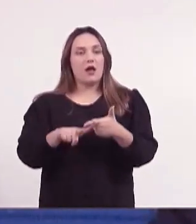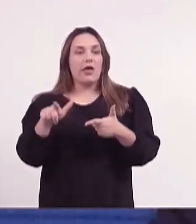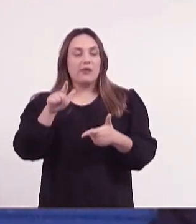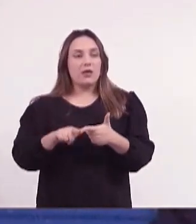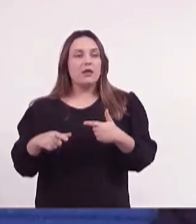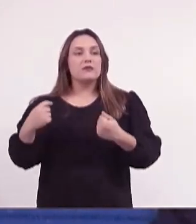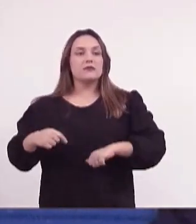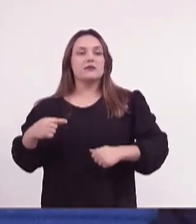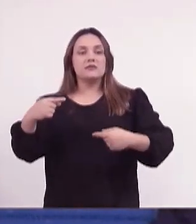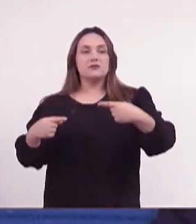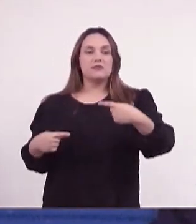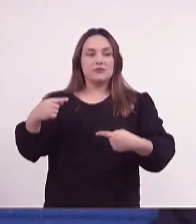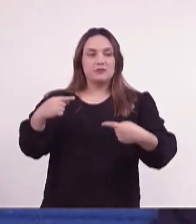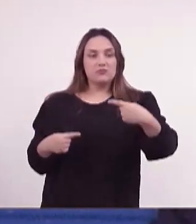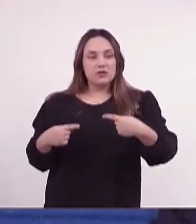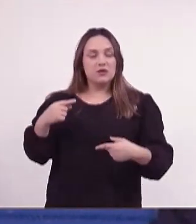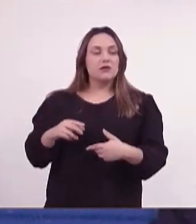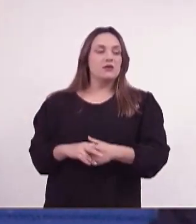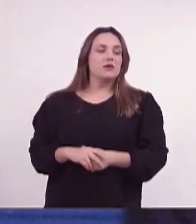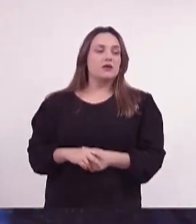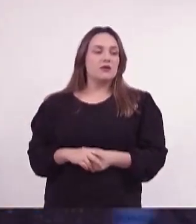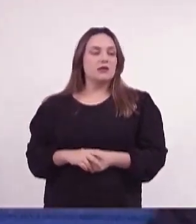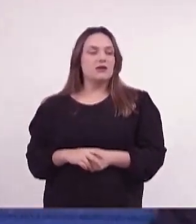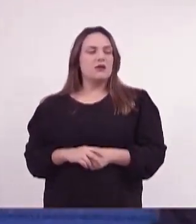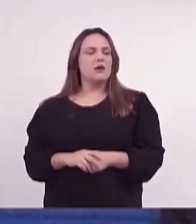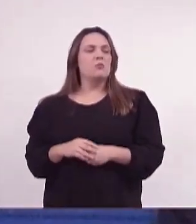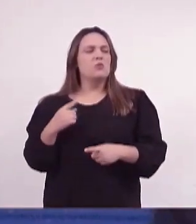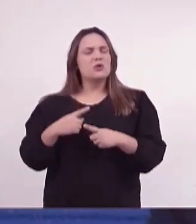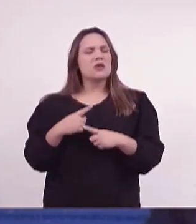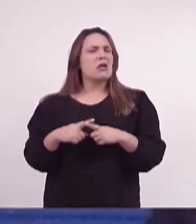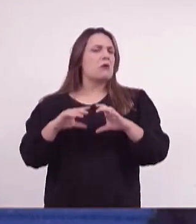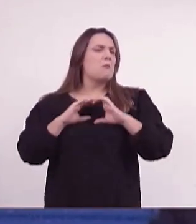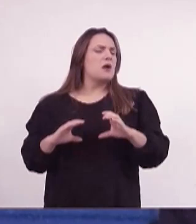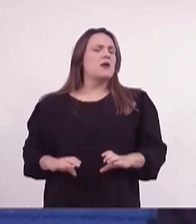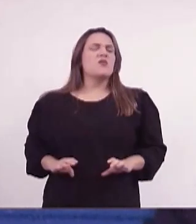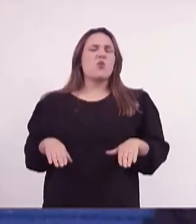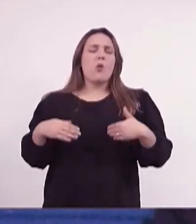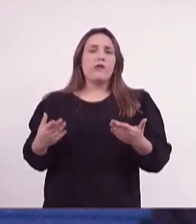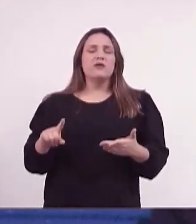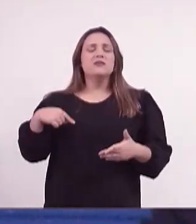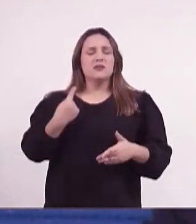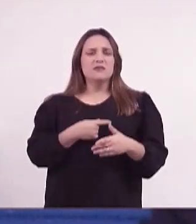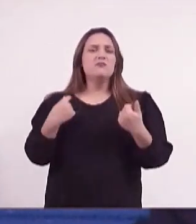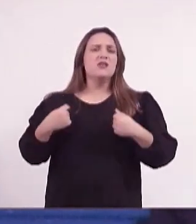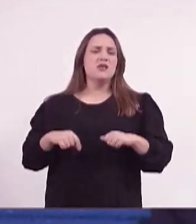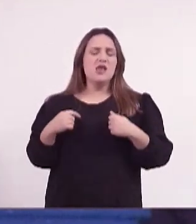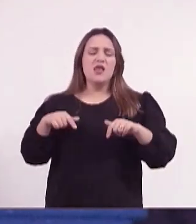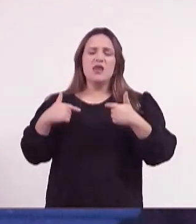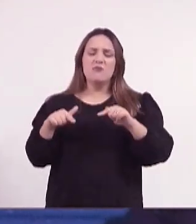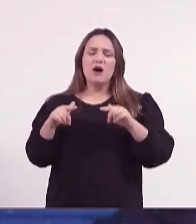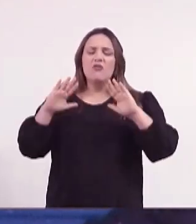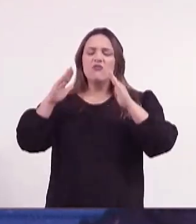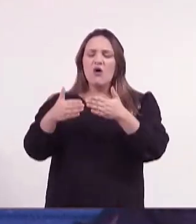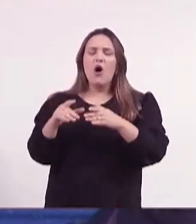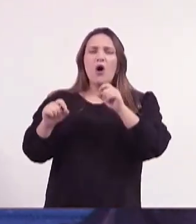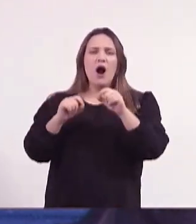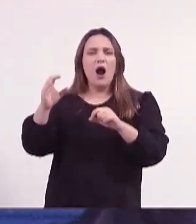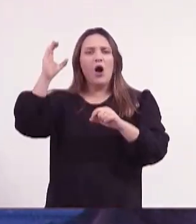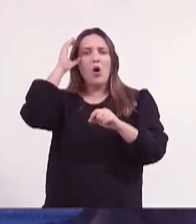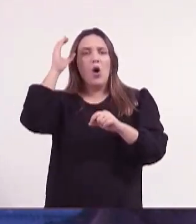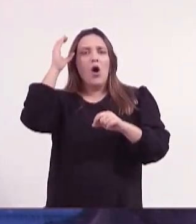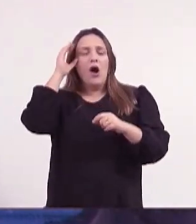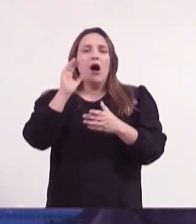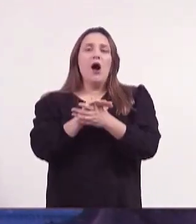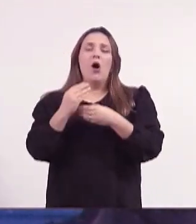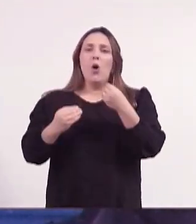que debater, questão comportamental. Todos nós devemos atuar ativamente na conscientização, na